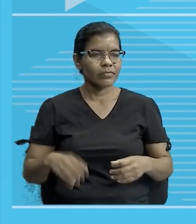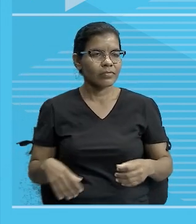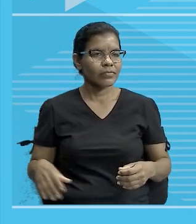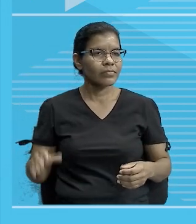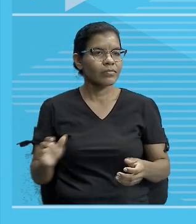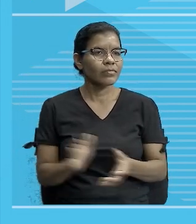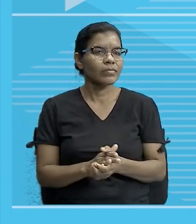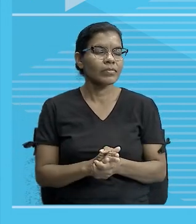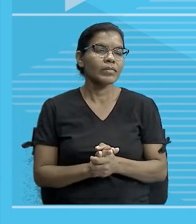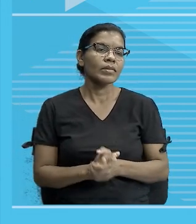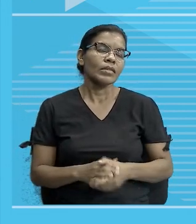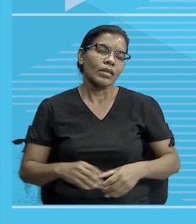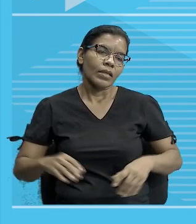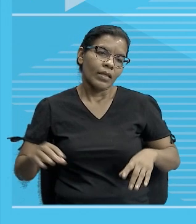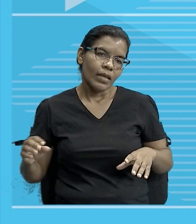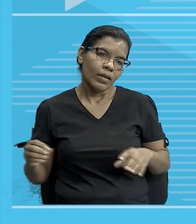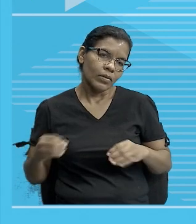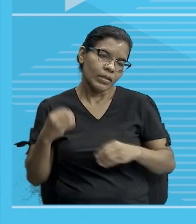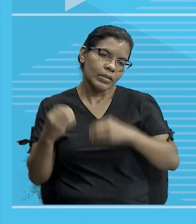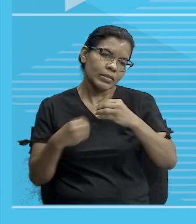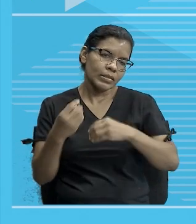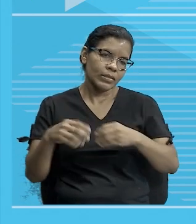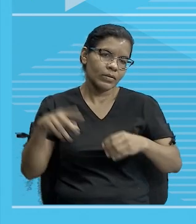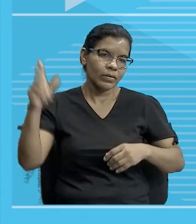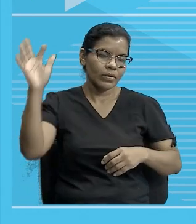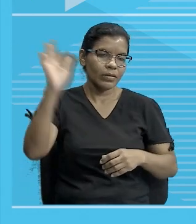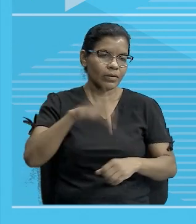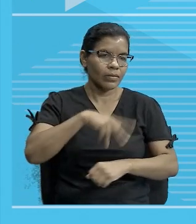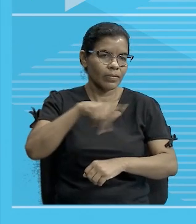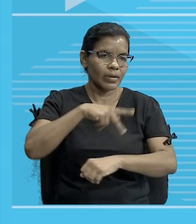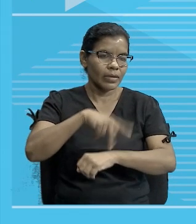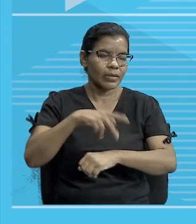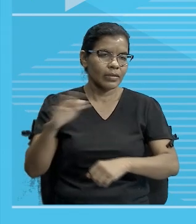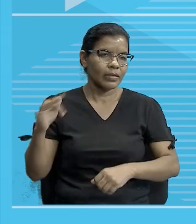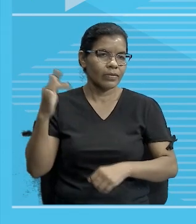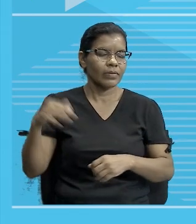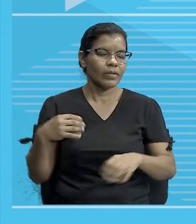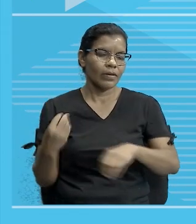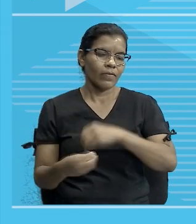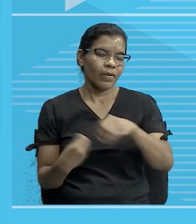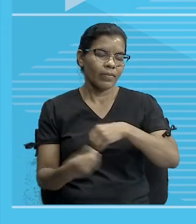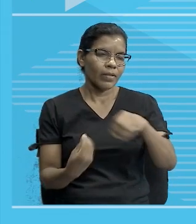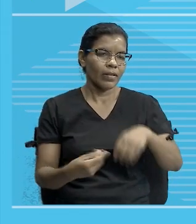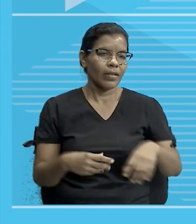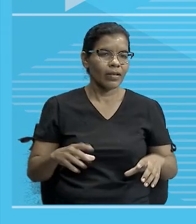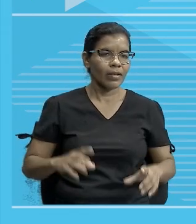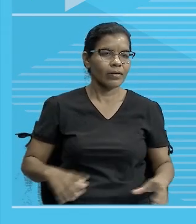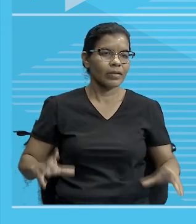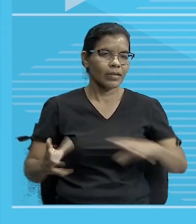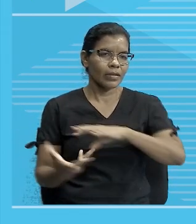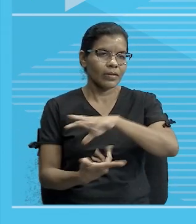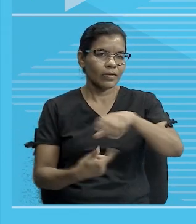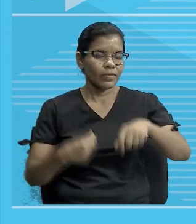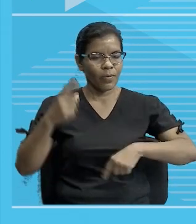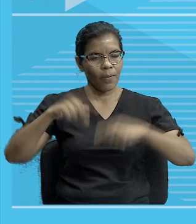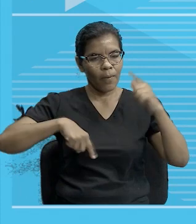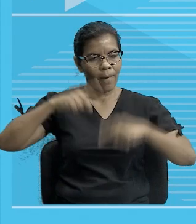La François, que vai mudar o cenário do mundo em âmbito político. Estou colocando